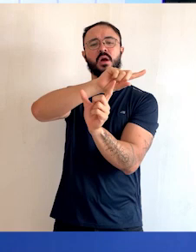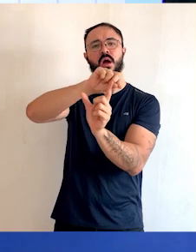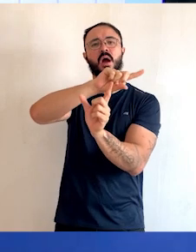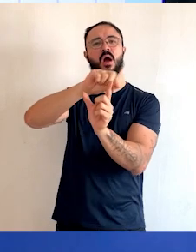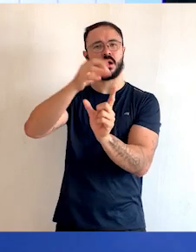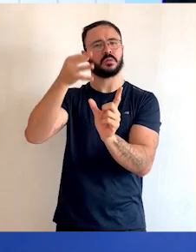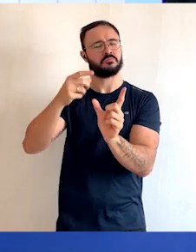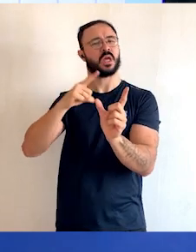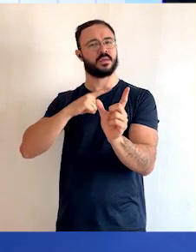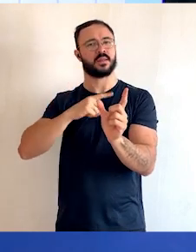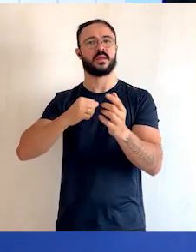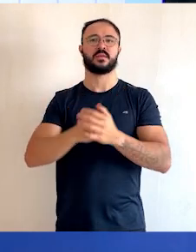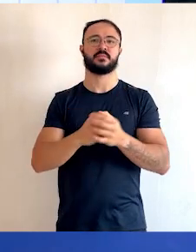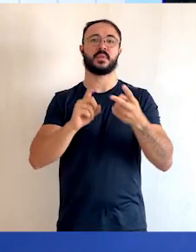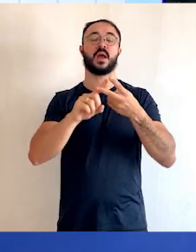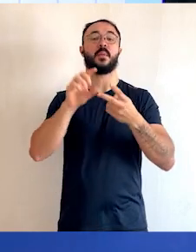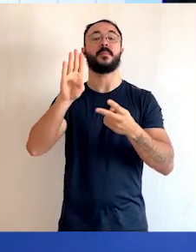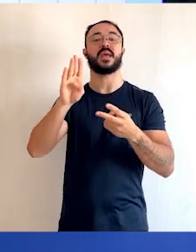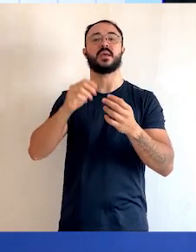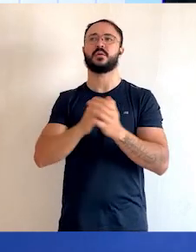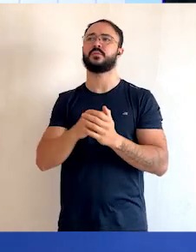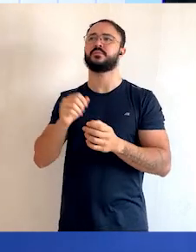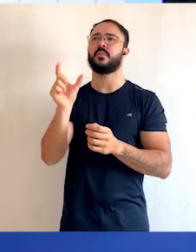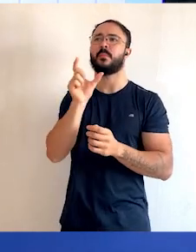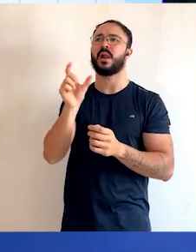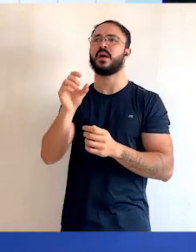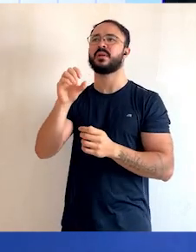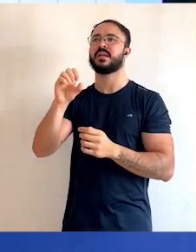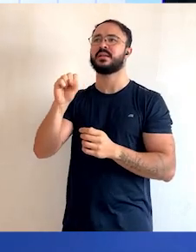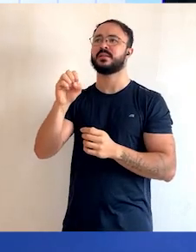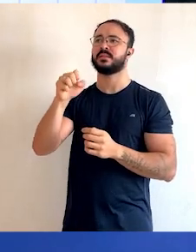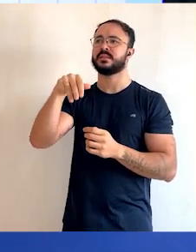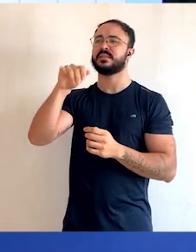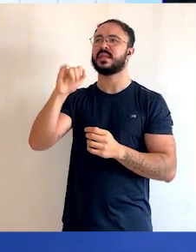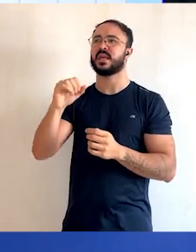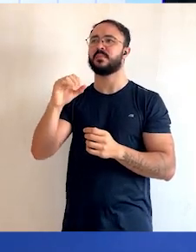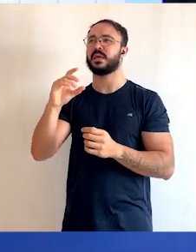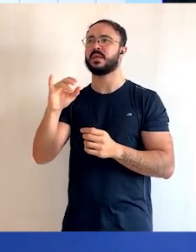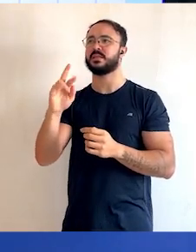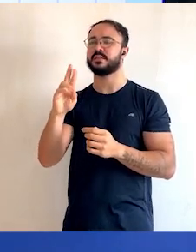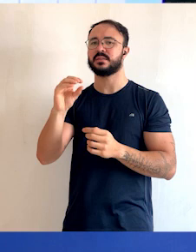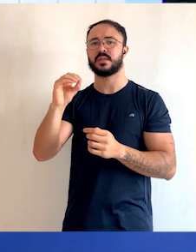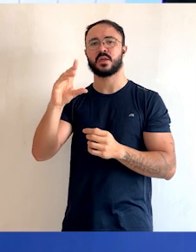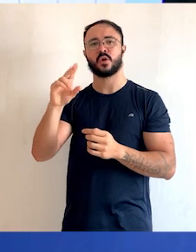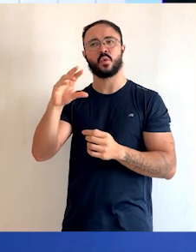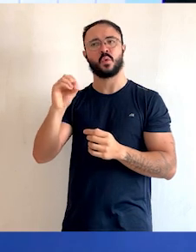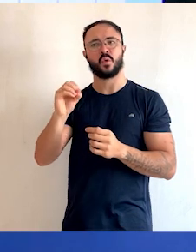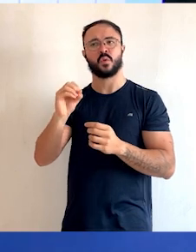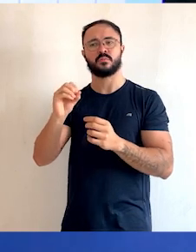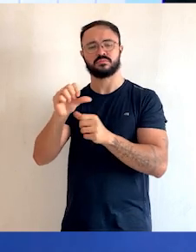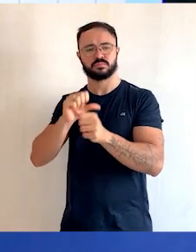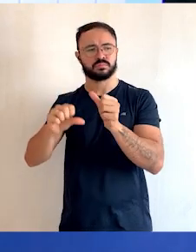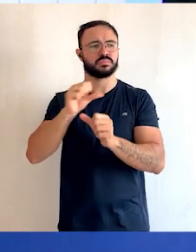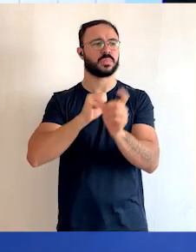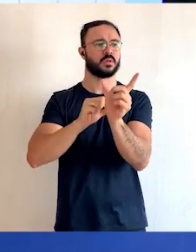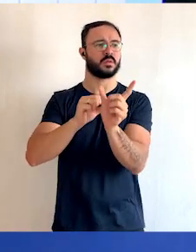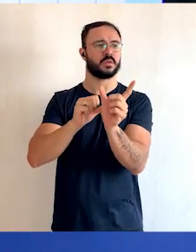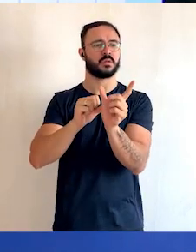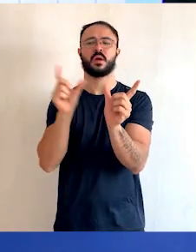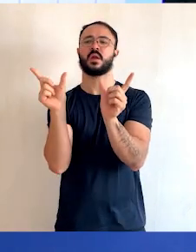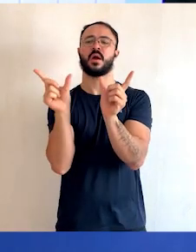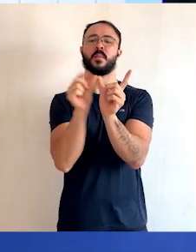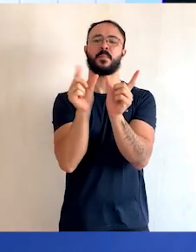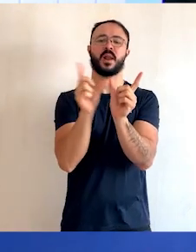um prefixo, o semi, pois veio da palavra círculo. Letra C, temos a palavra